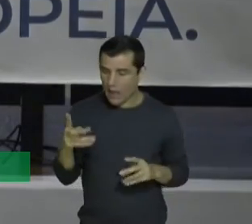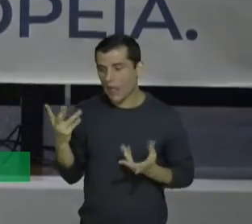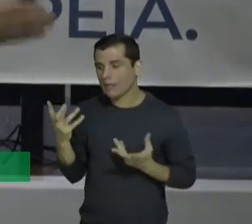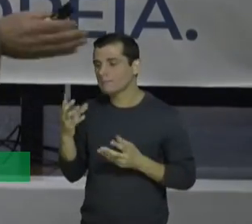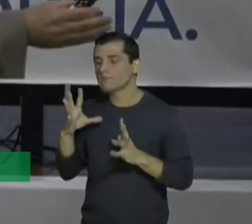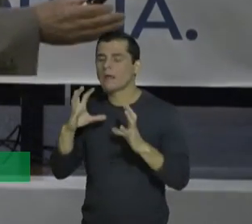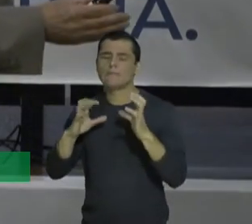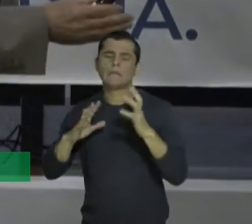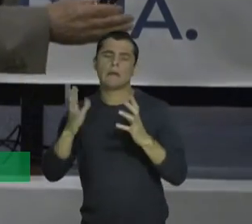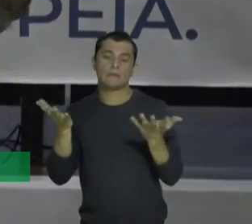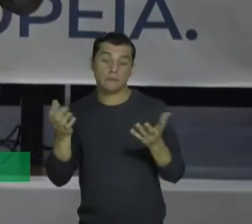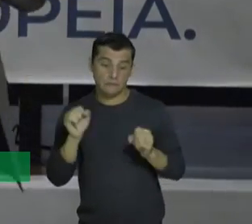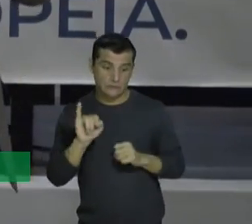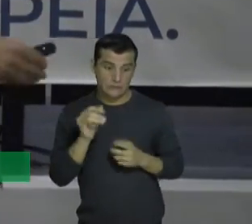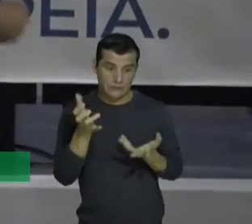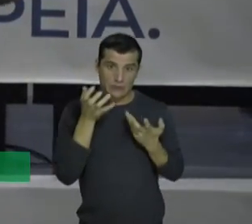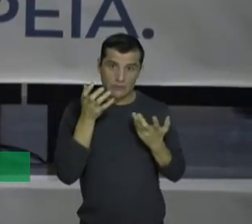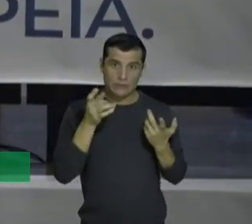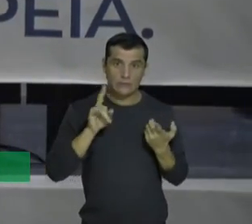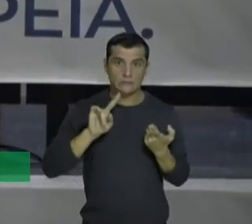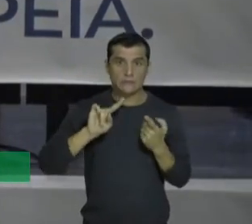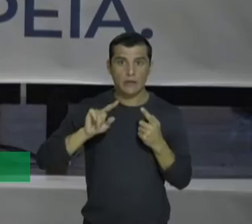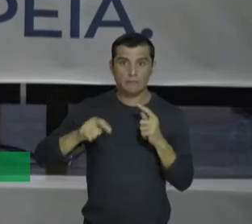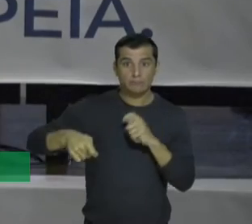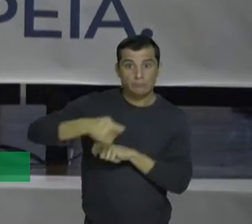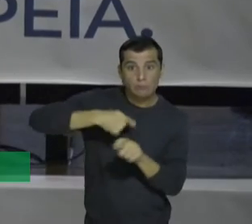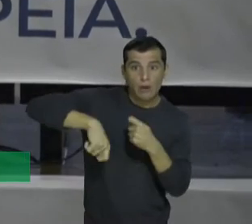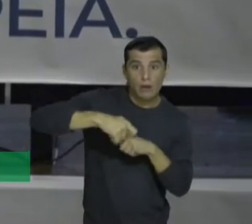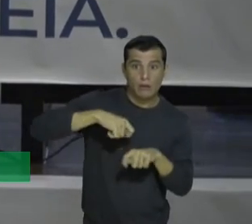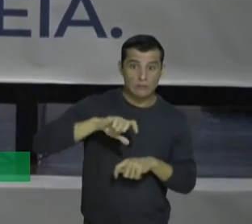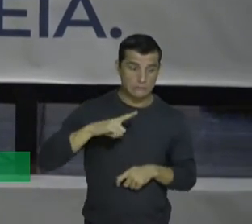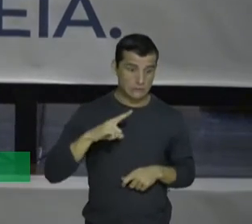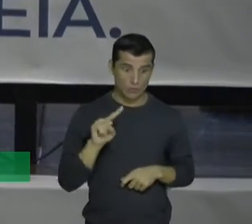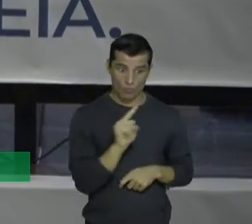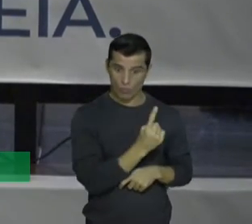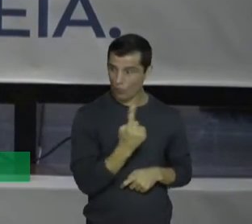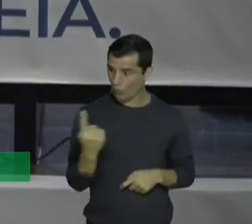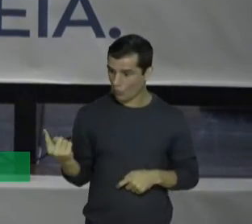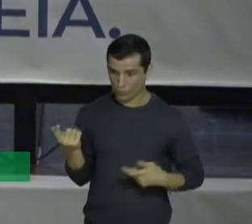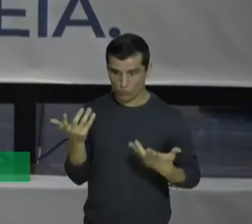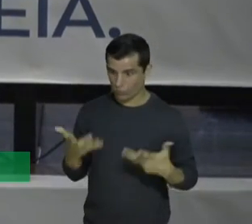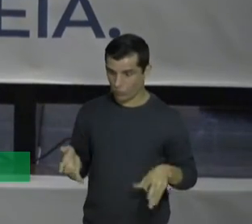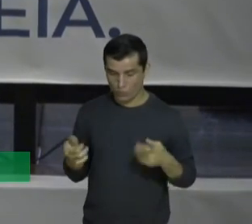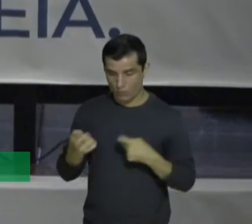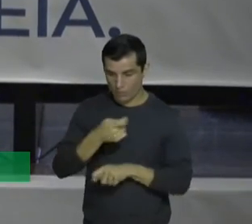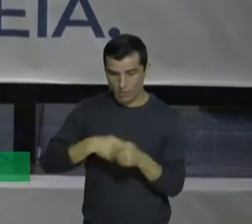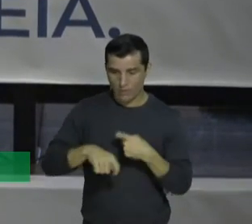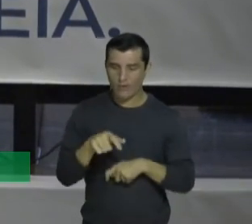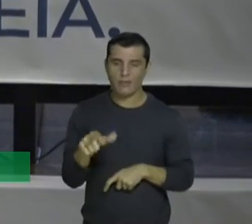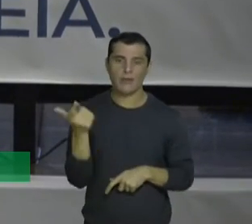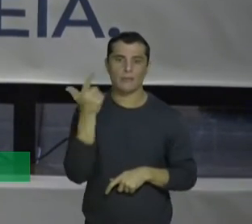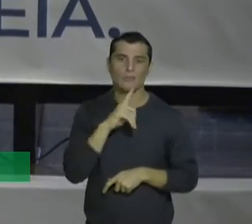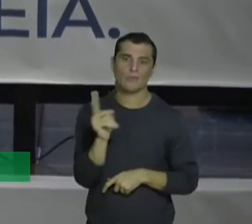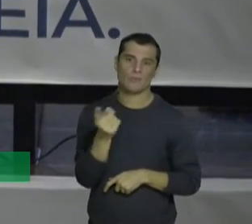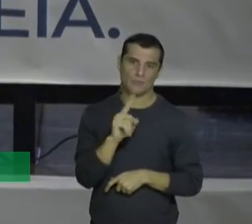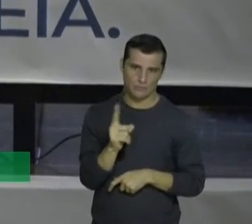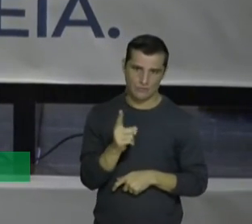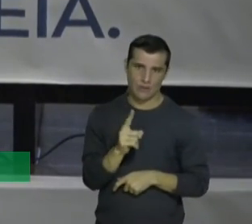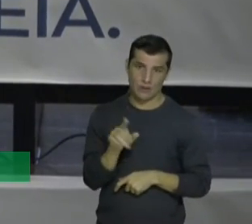se um não Quer o negócio não acontece e é uma verdade isso que foi colocado aqui